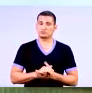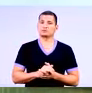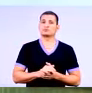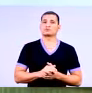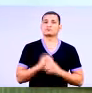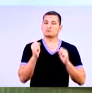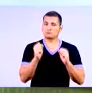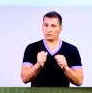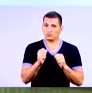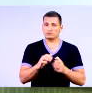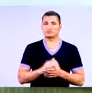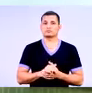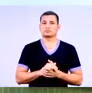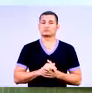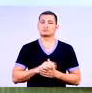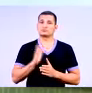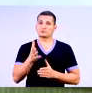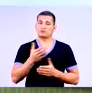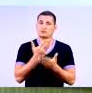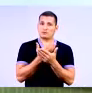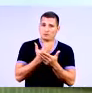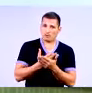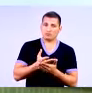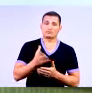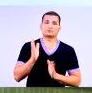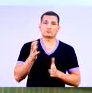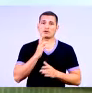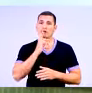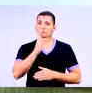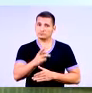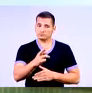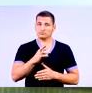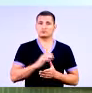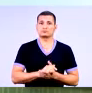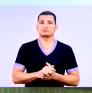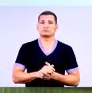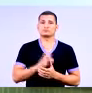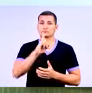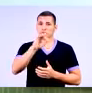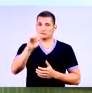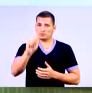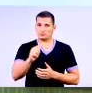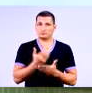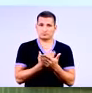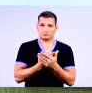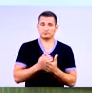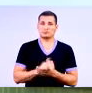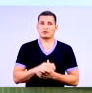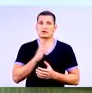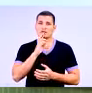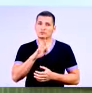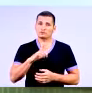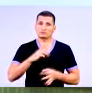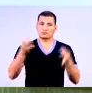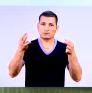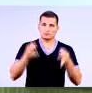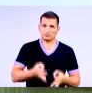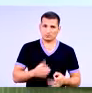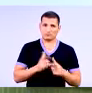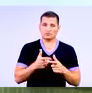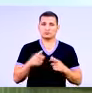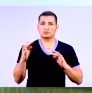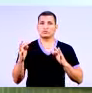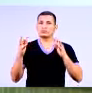vai, né, na aula já traz essa devolutiva para vocês. As respostas estão perfeitas, porque todos vocês